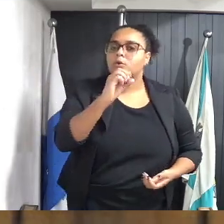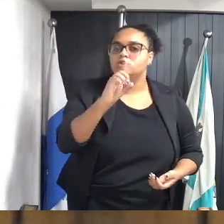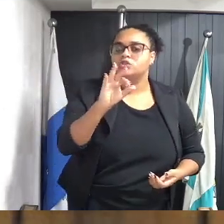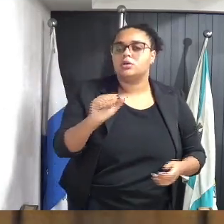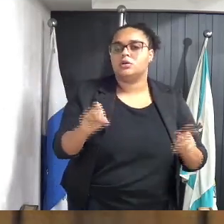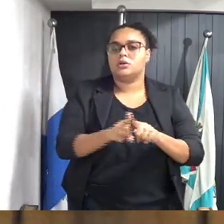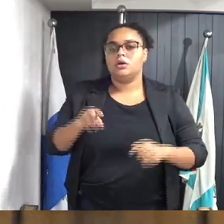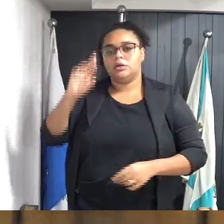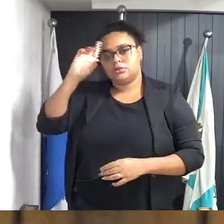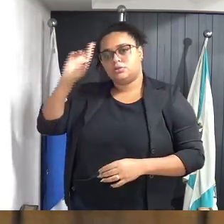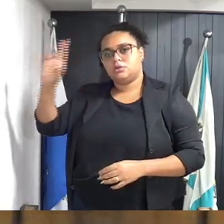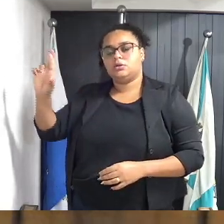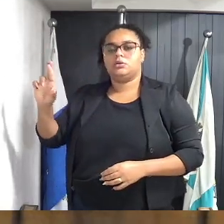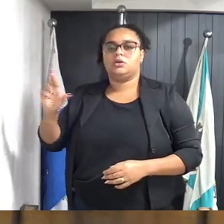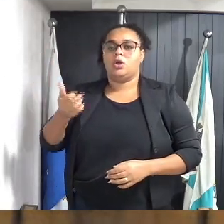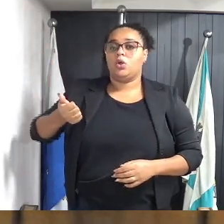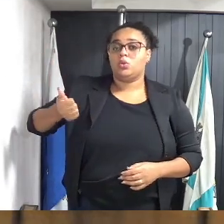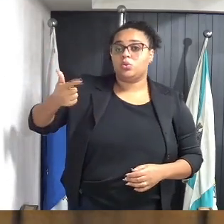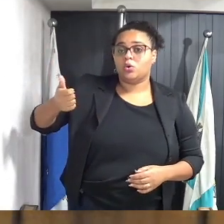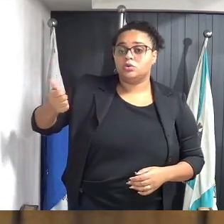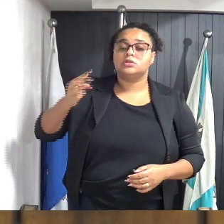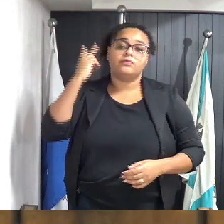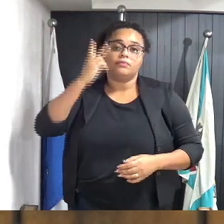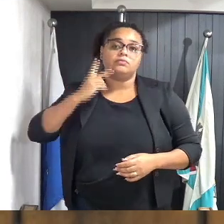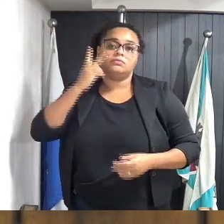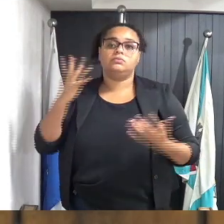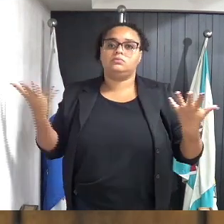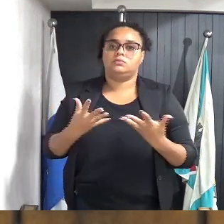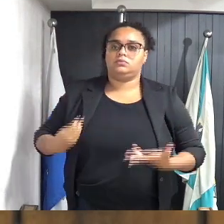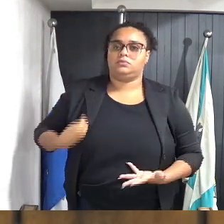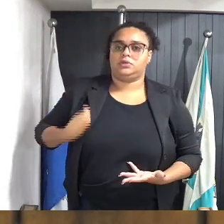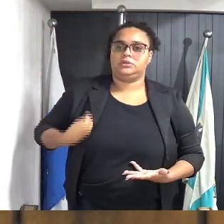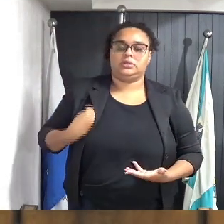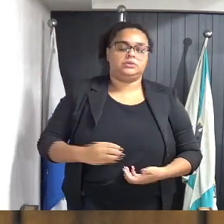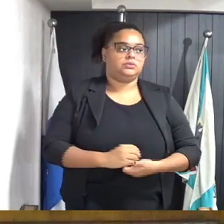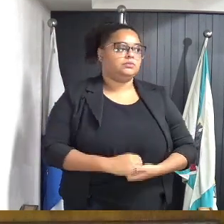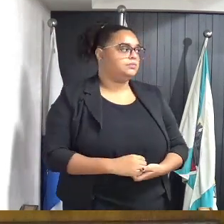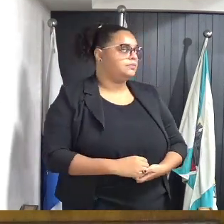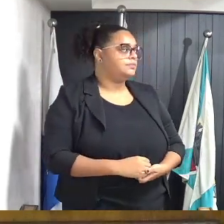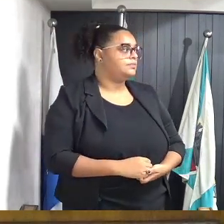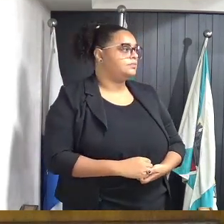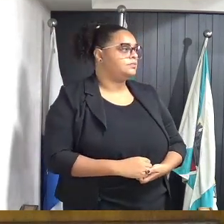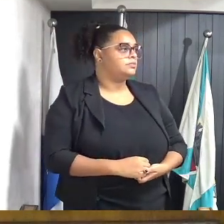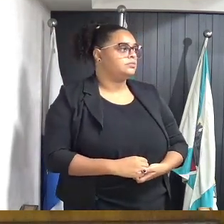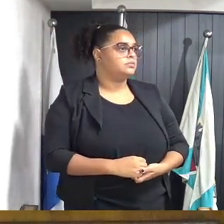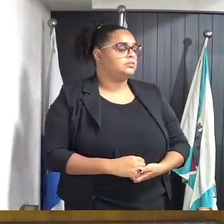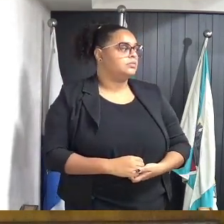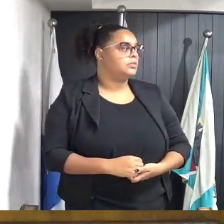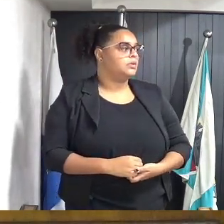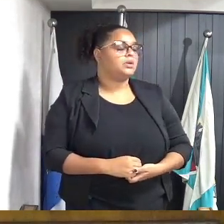Bom dia, senhor presidente. Temos 12 vereadores presentes.